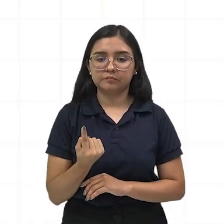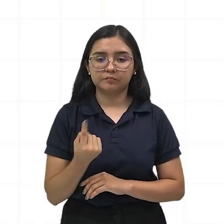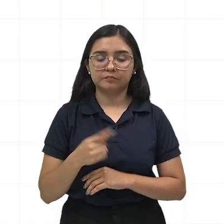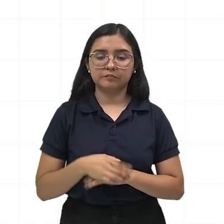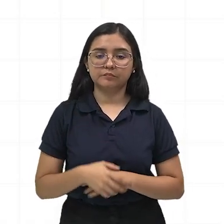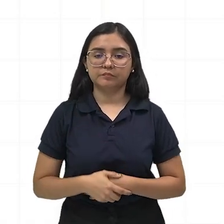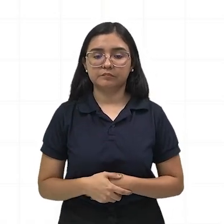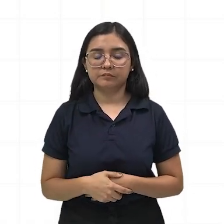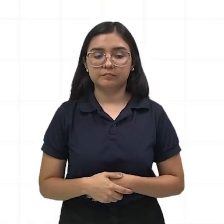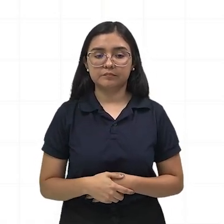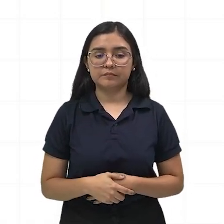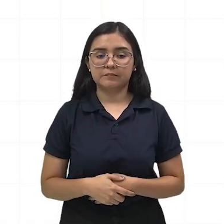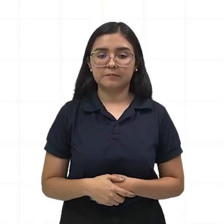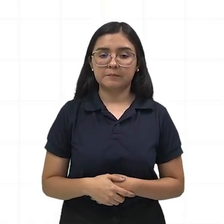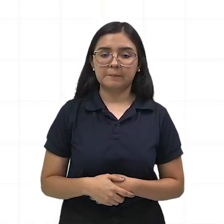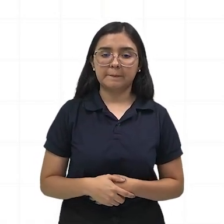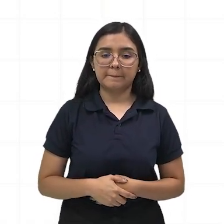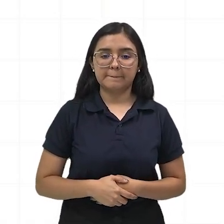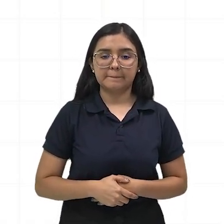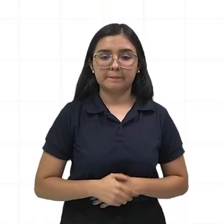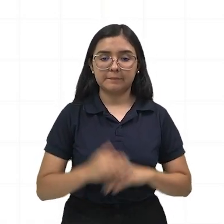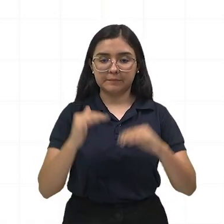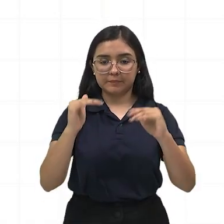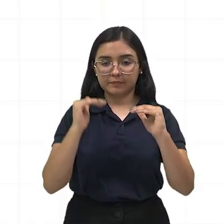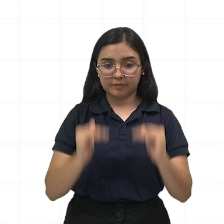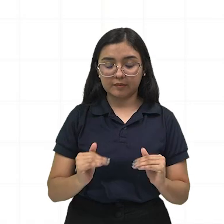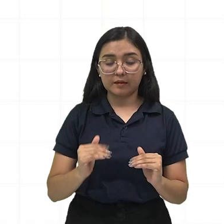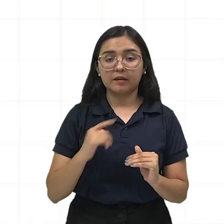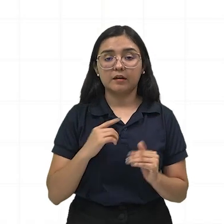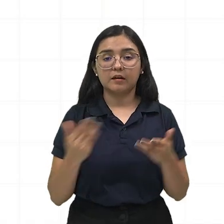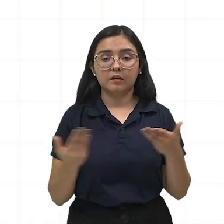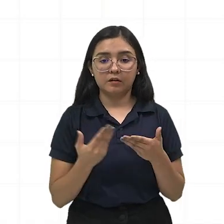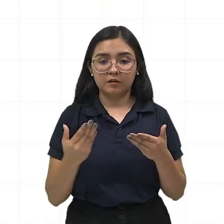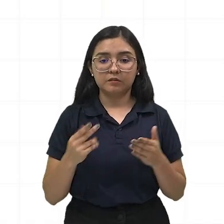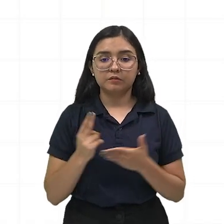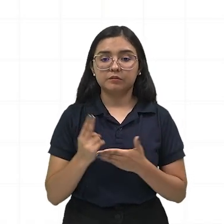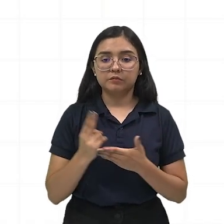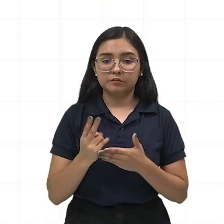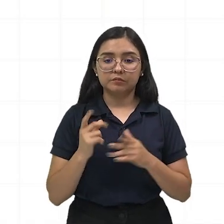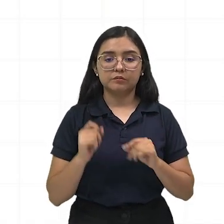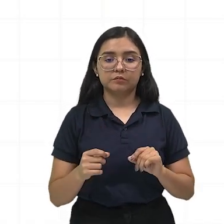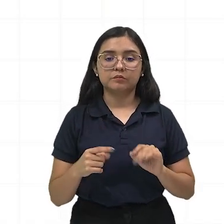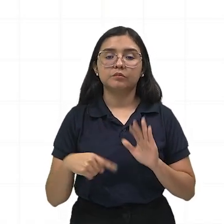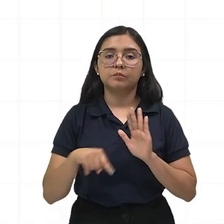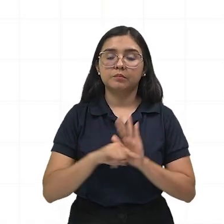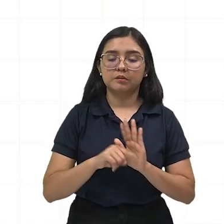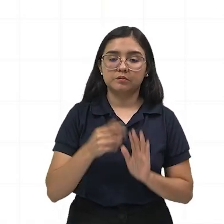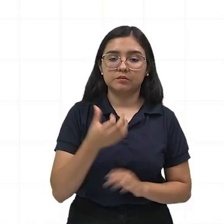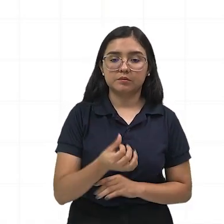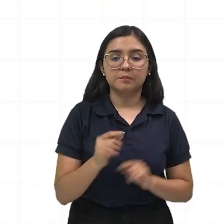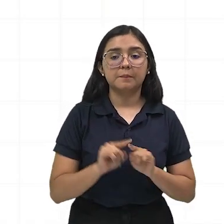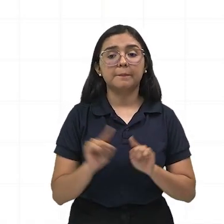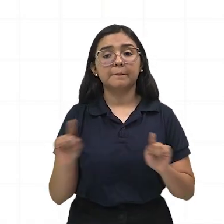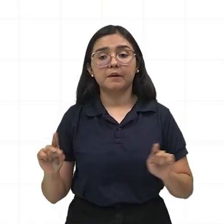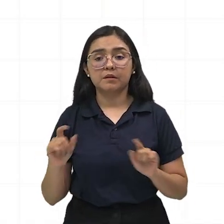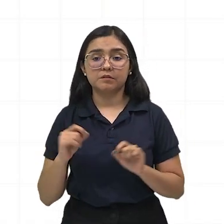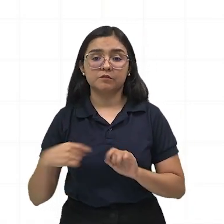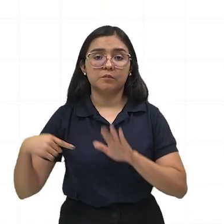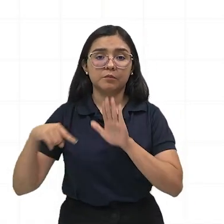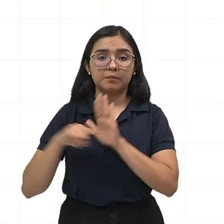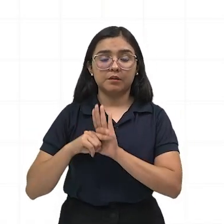1. Agora, ó, ele continua aqui em relação a X no -6, só que ele